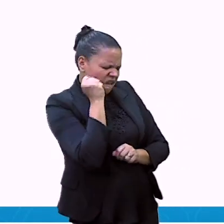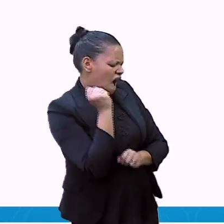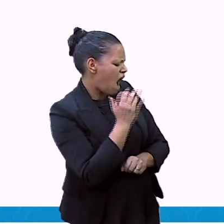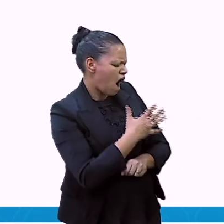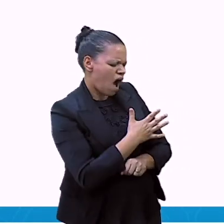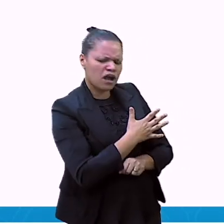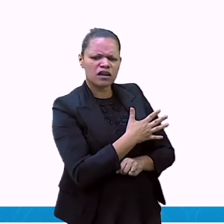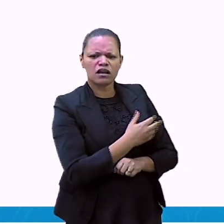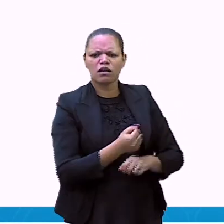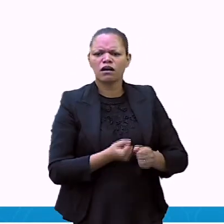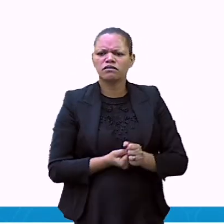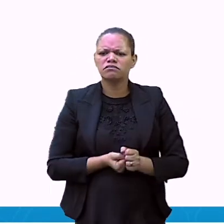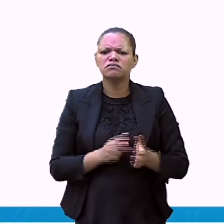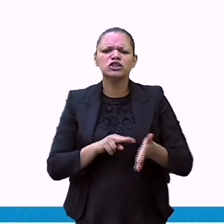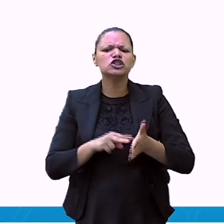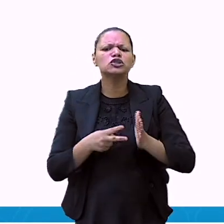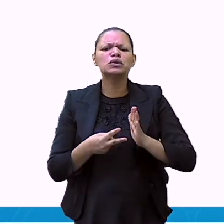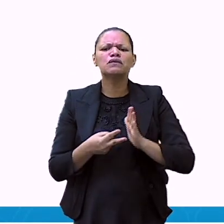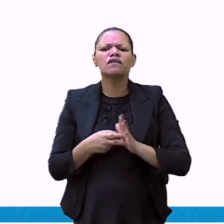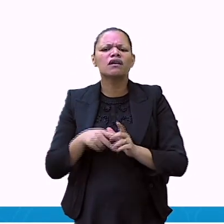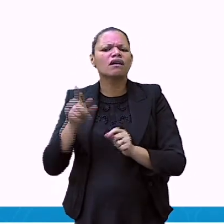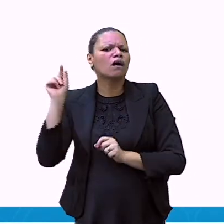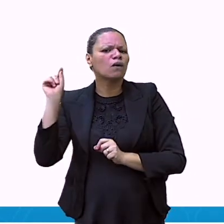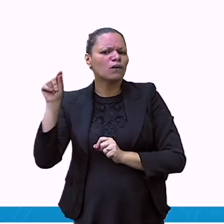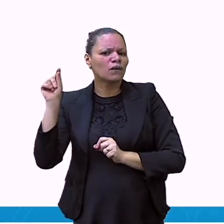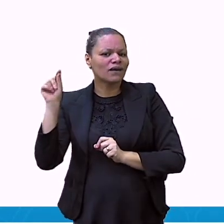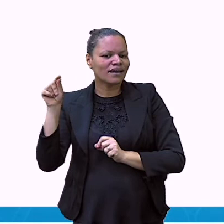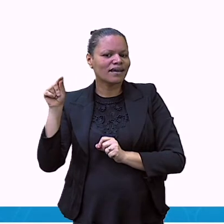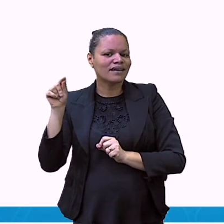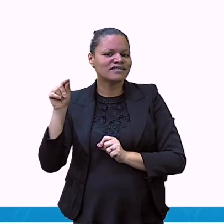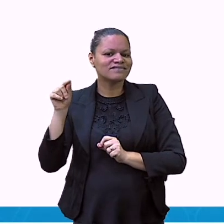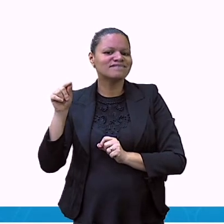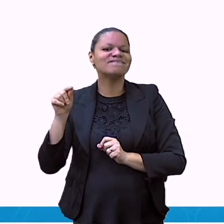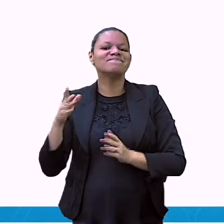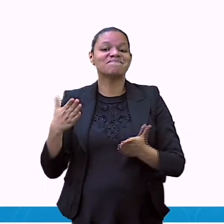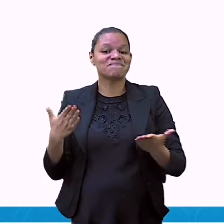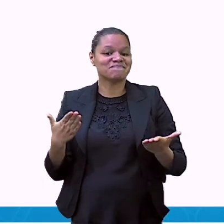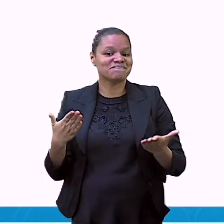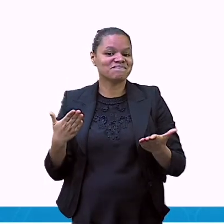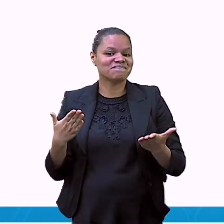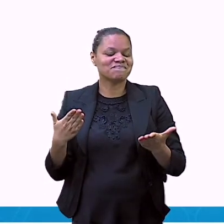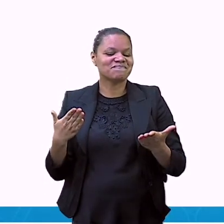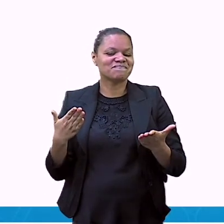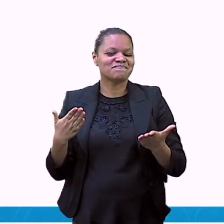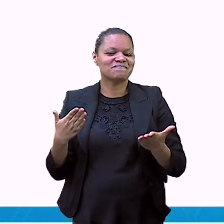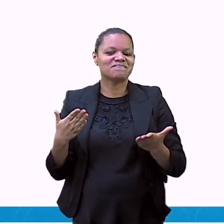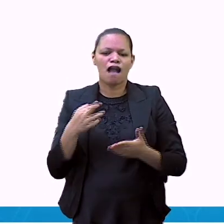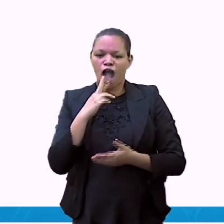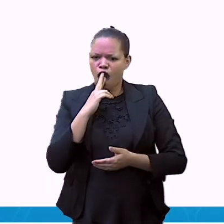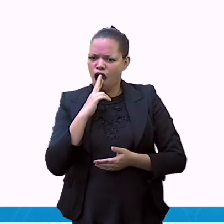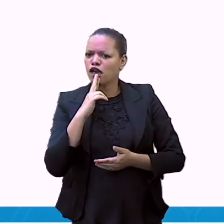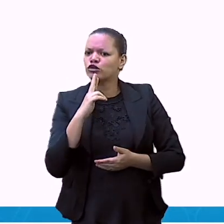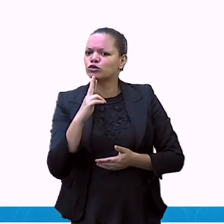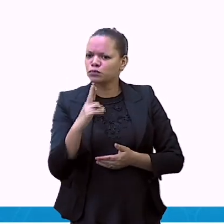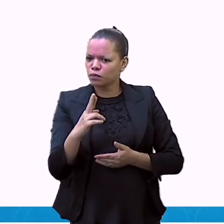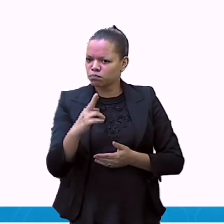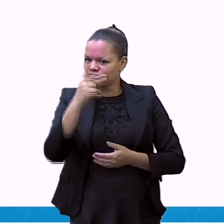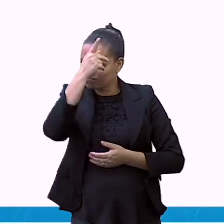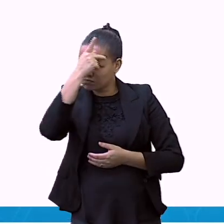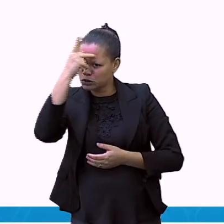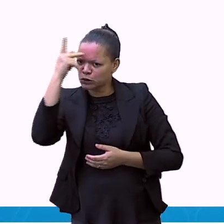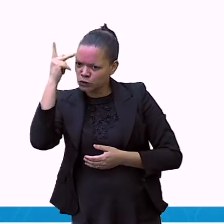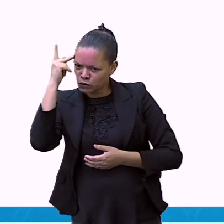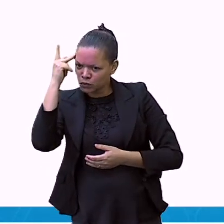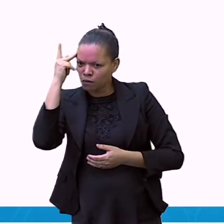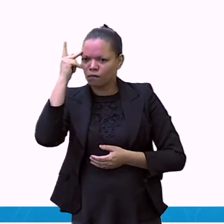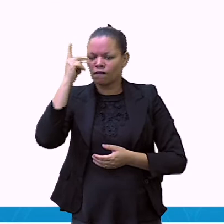família e registre. Aí é pessoal. Agora é hora de fazer aquela atividade prazerosa, de reunir com